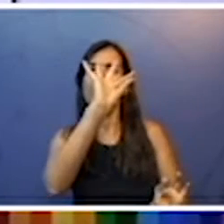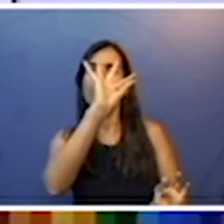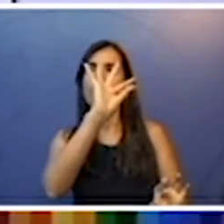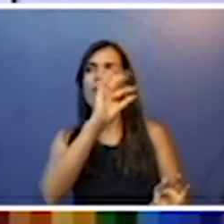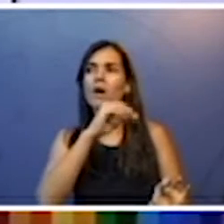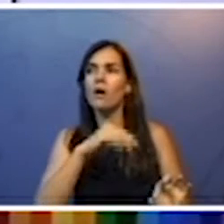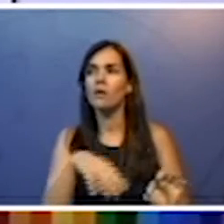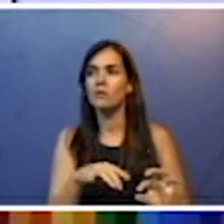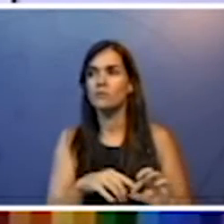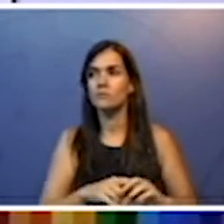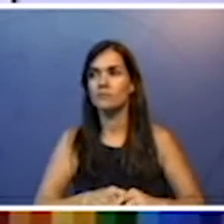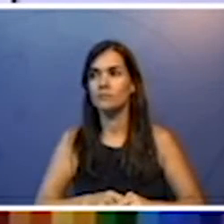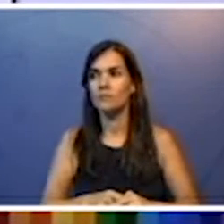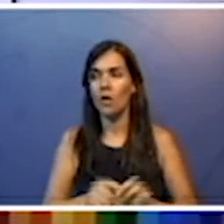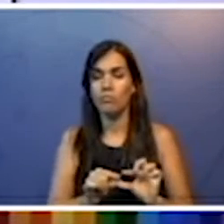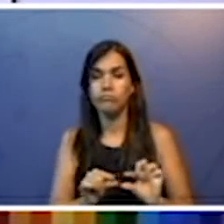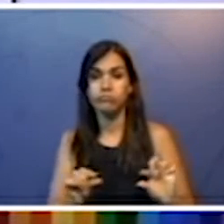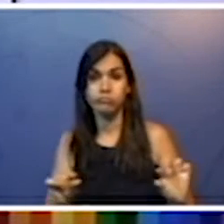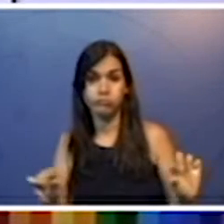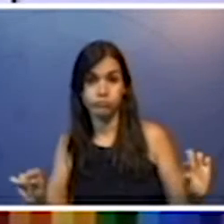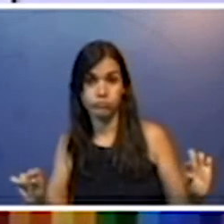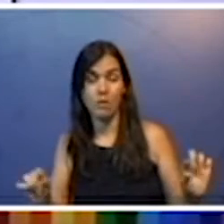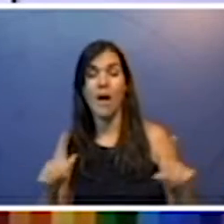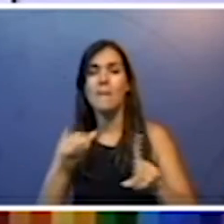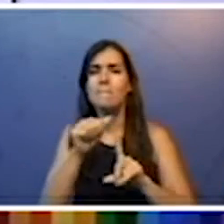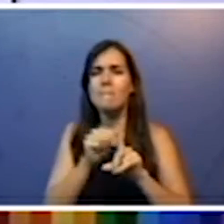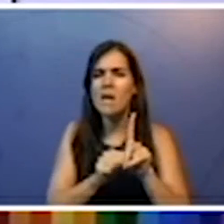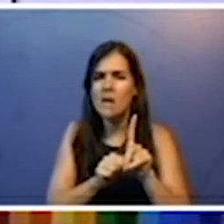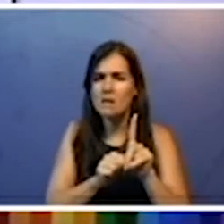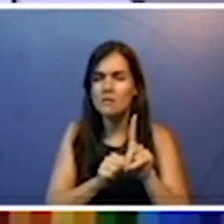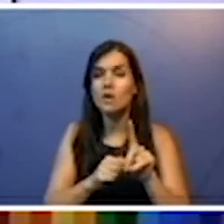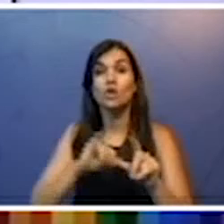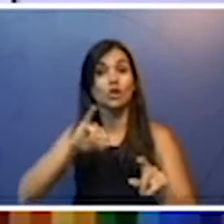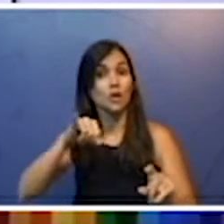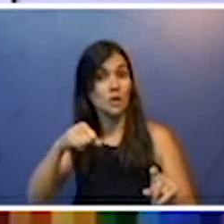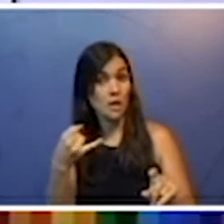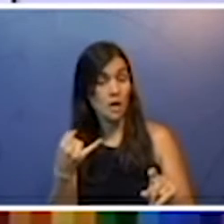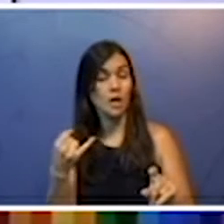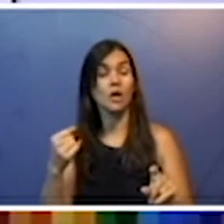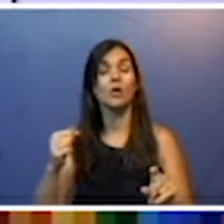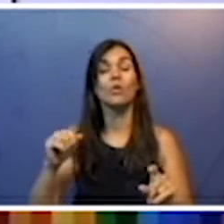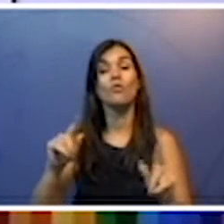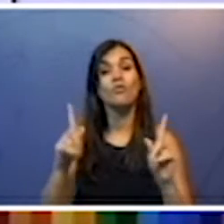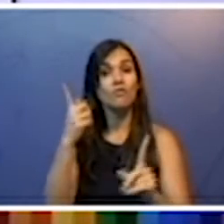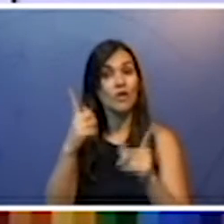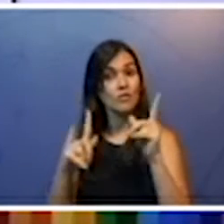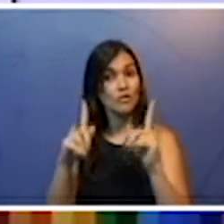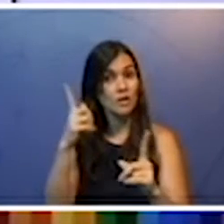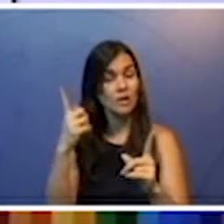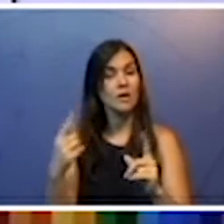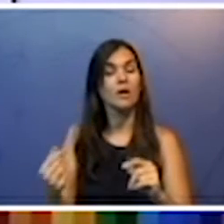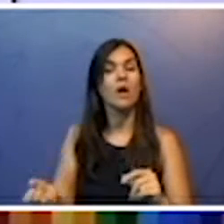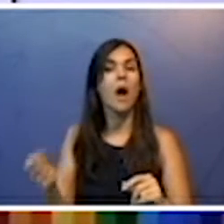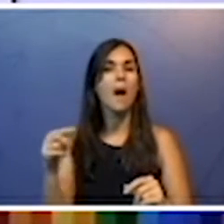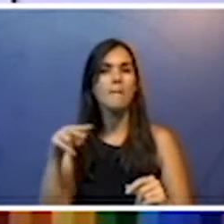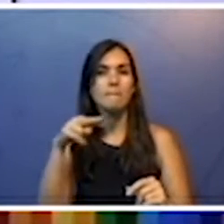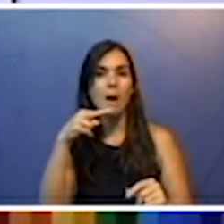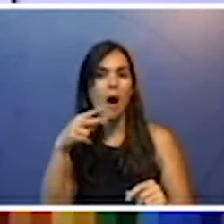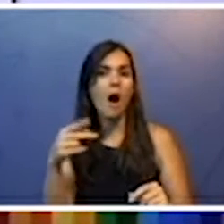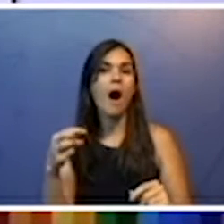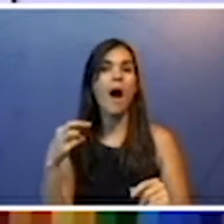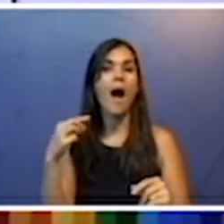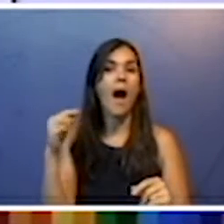horizontal? Os meses, janeiro, fevereiro, março, abril e maio. Nós paramos aqui,